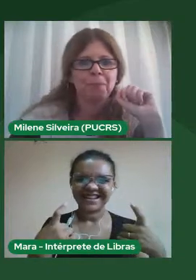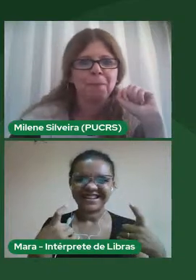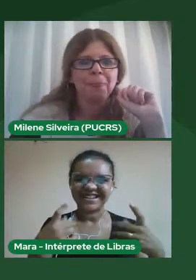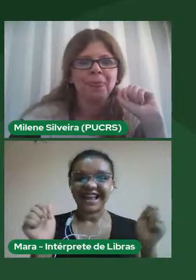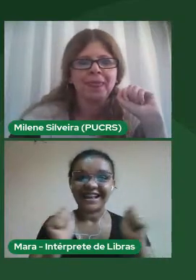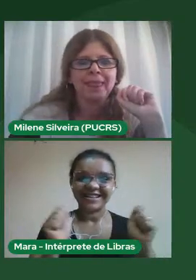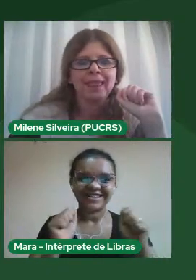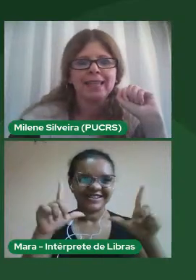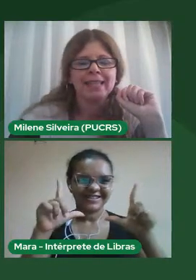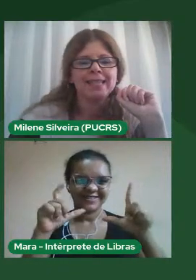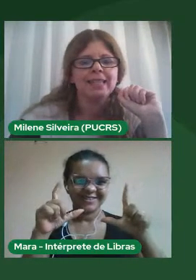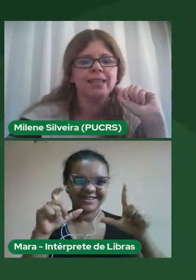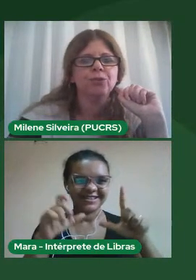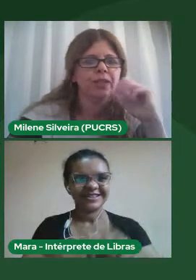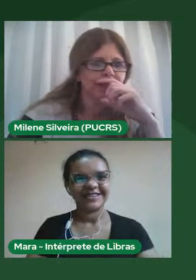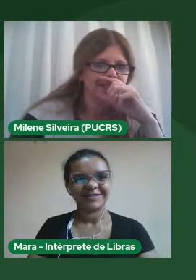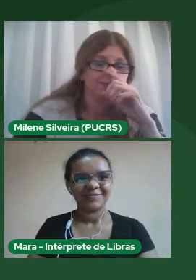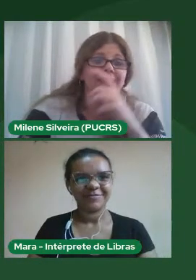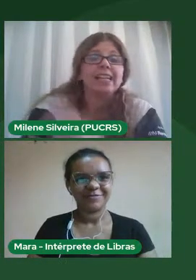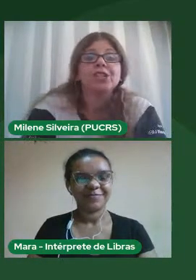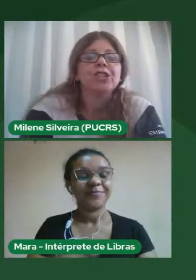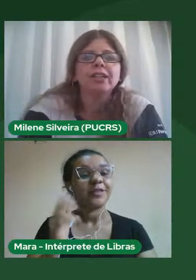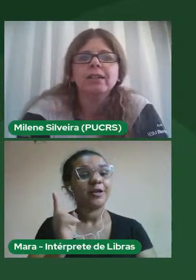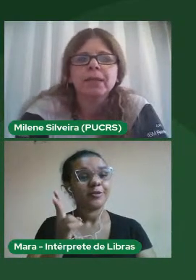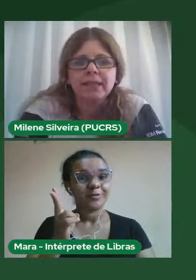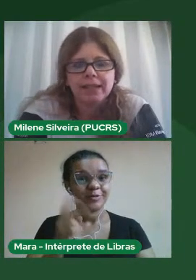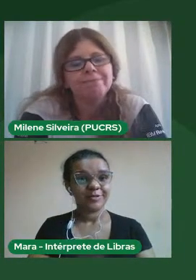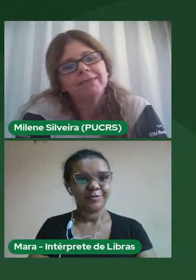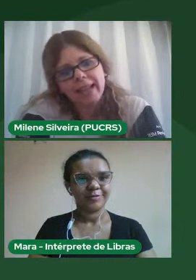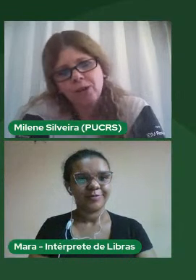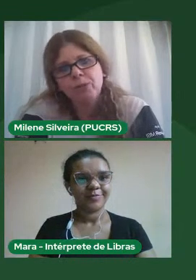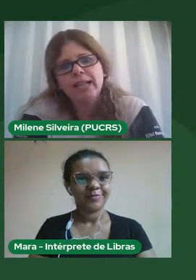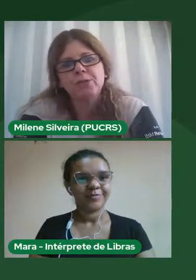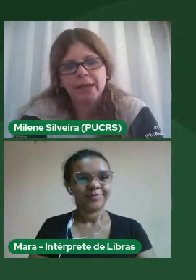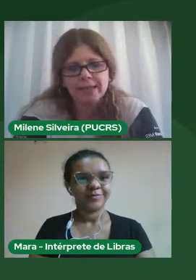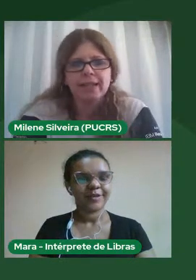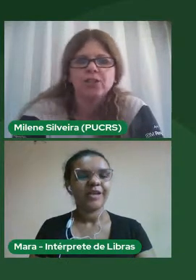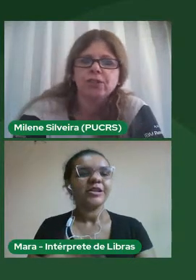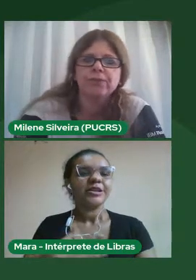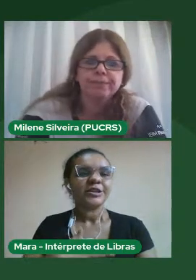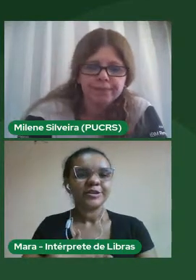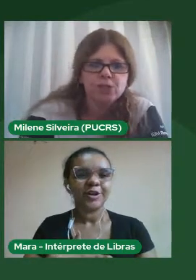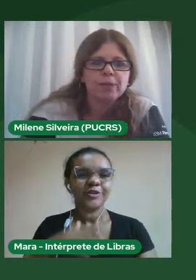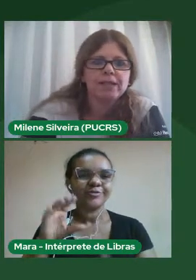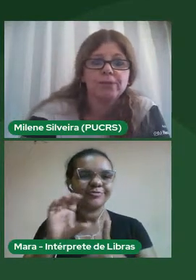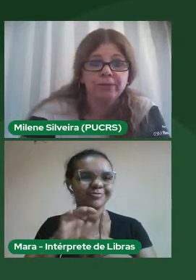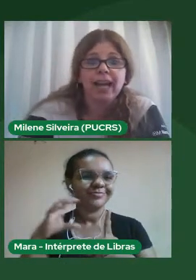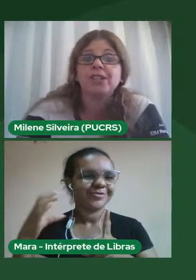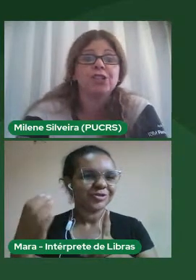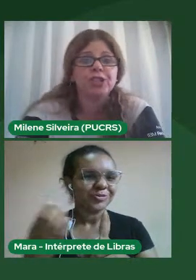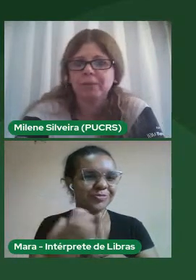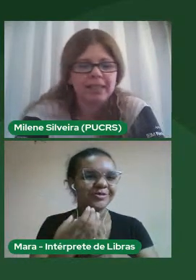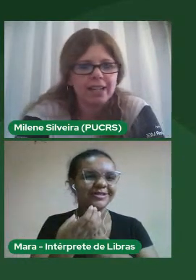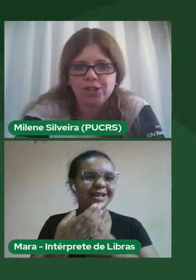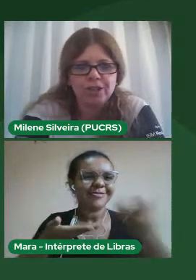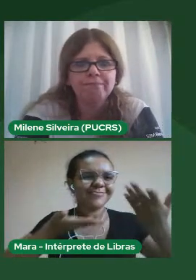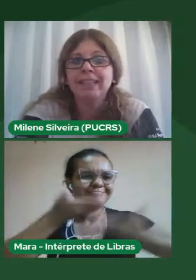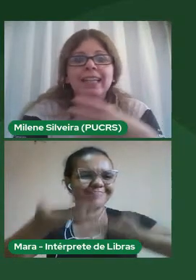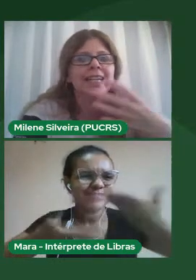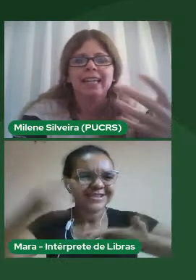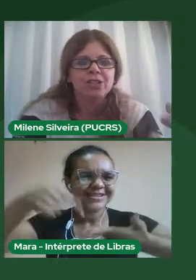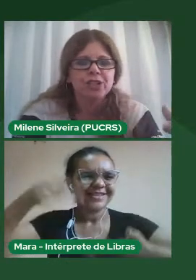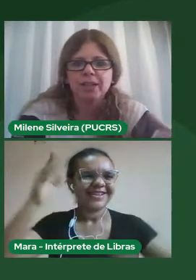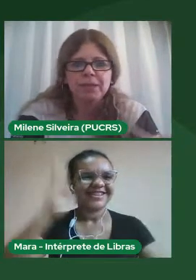aparecer. Seguindo, então. E a gente ama... É a comunidade mais interativa deste Brasil. A gente ama